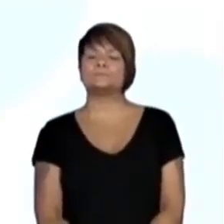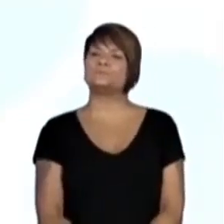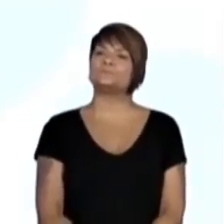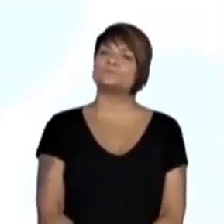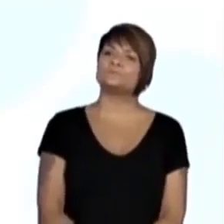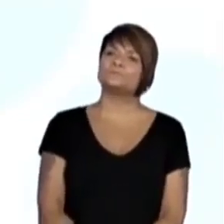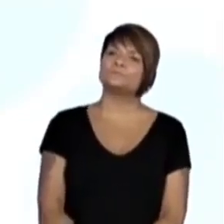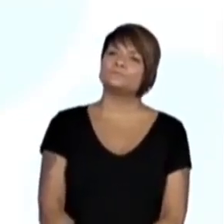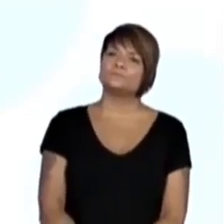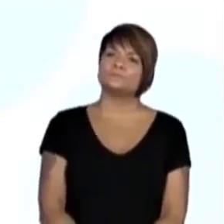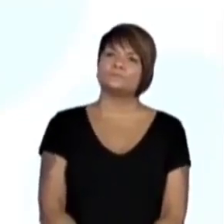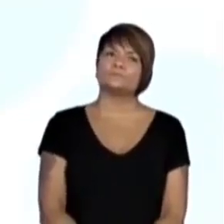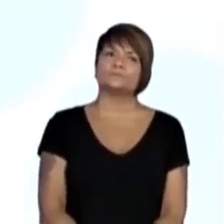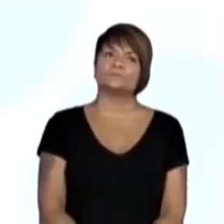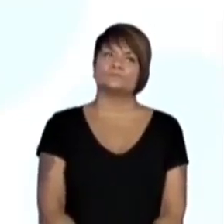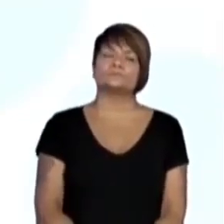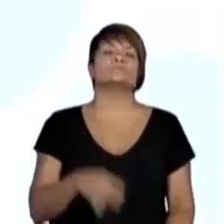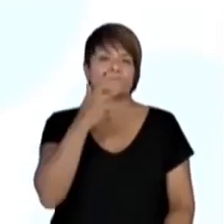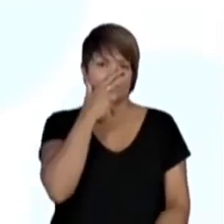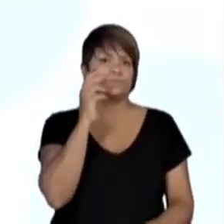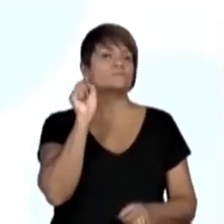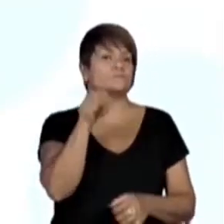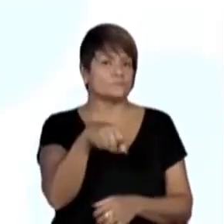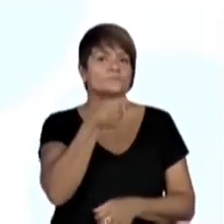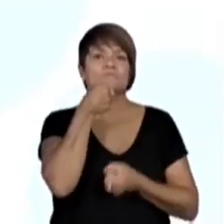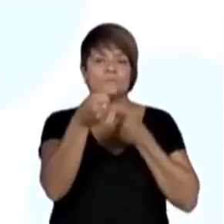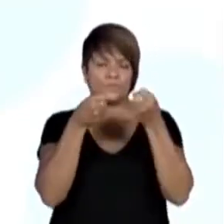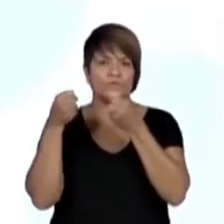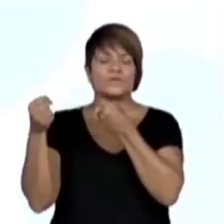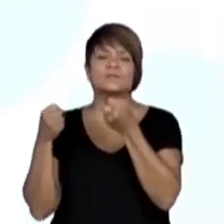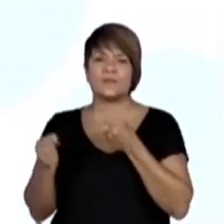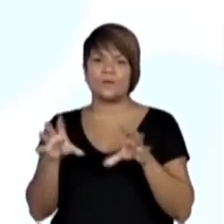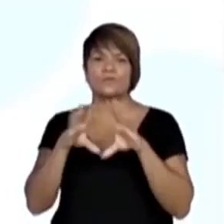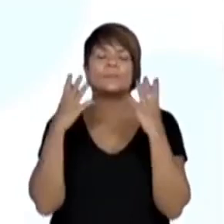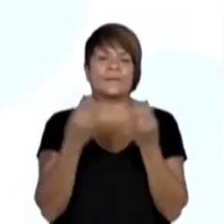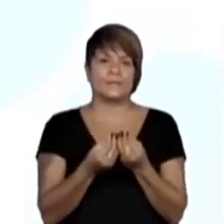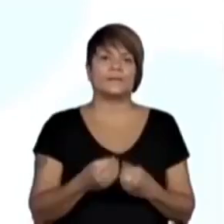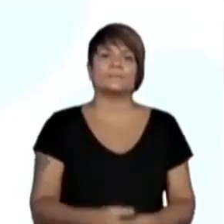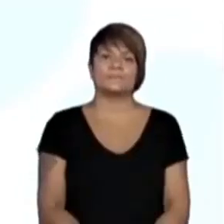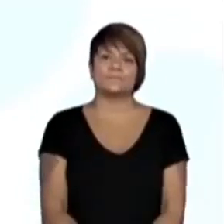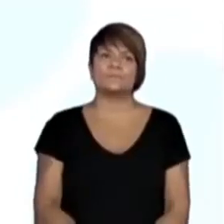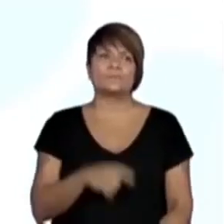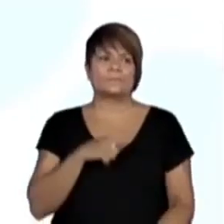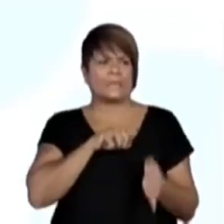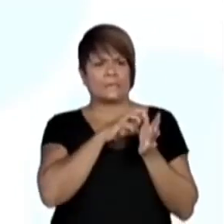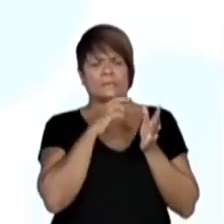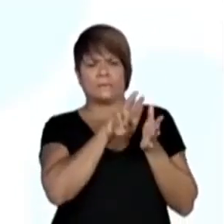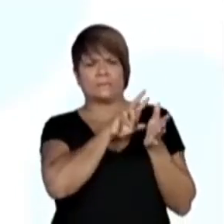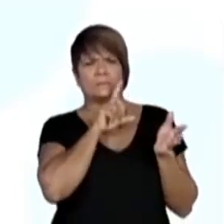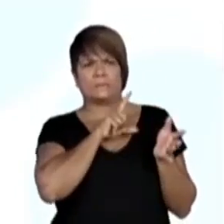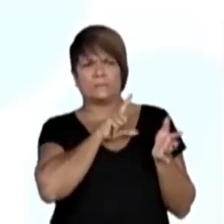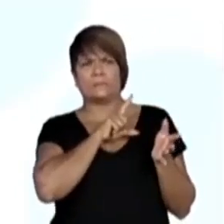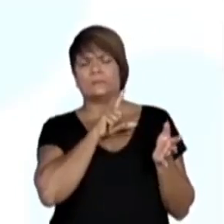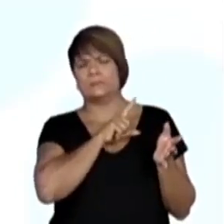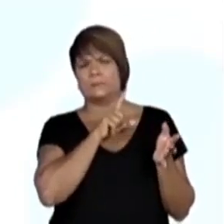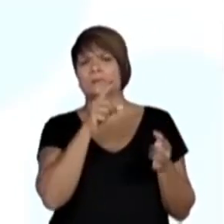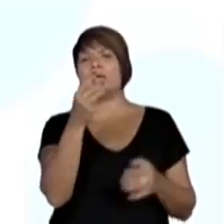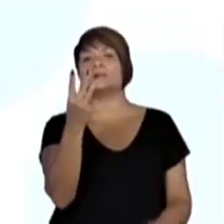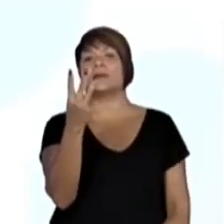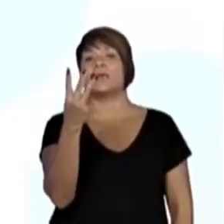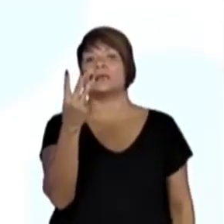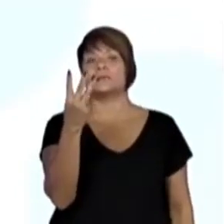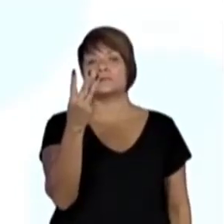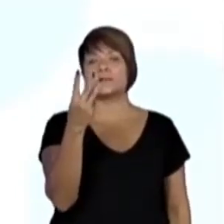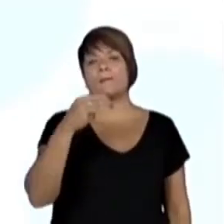Eu acho que eles fizeram sim. Foram falar com os familiares, porque tem muitas brincadeiras. Três